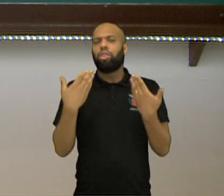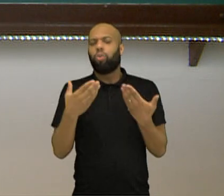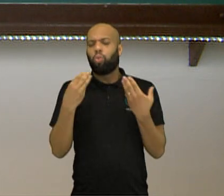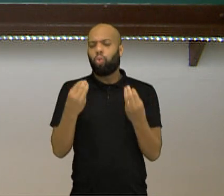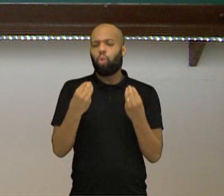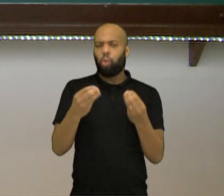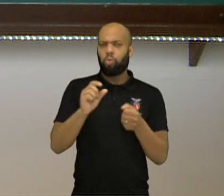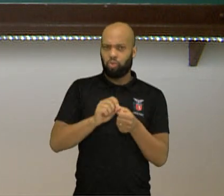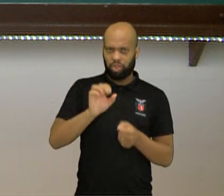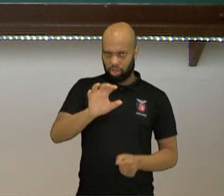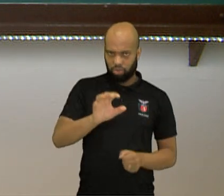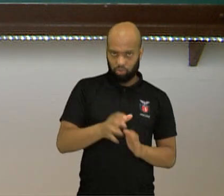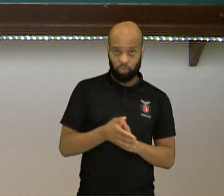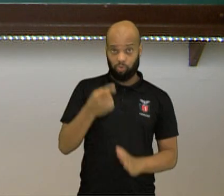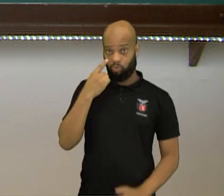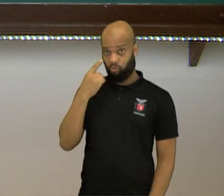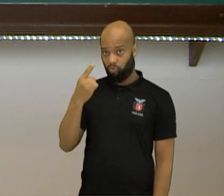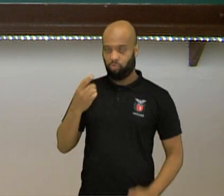isso? Vamos ver?